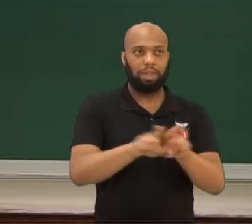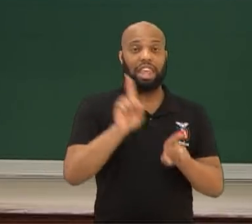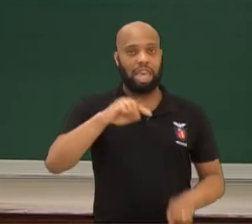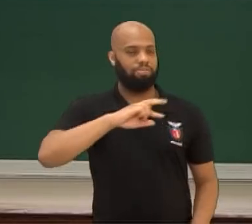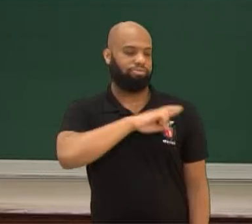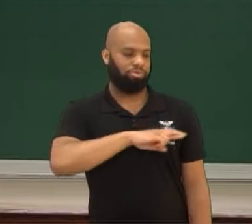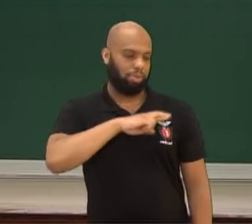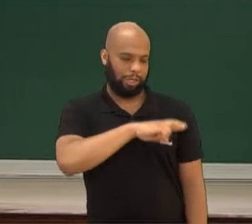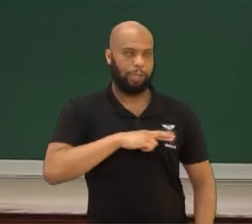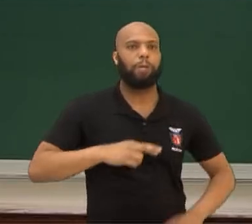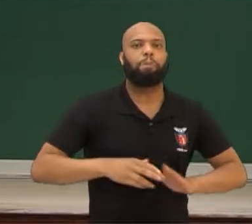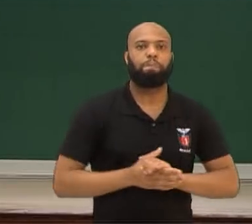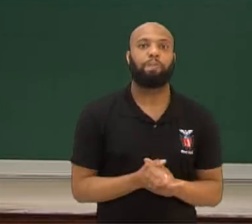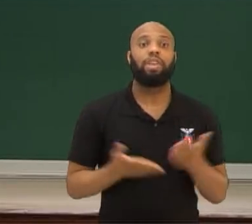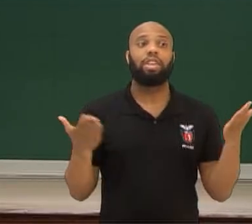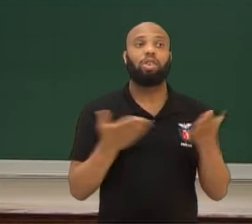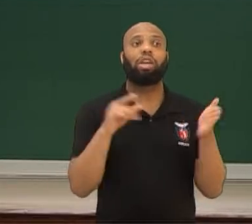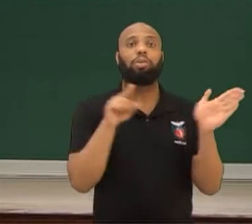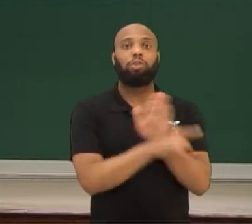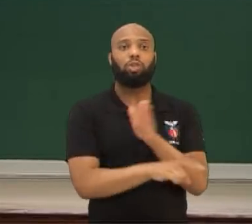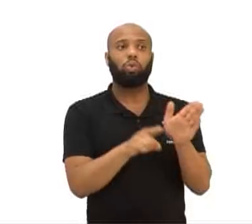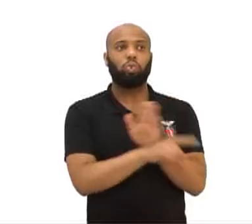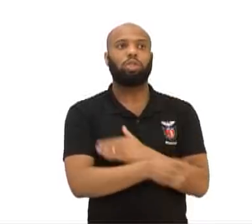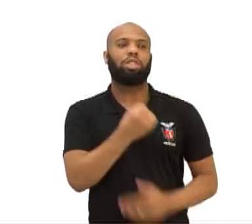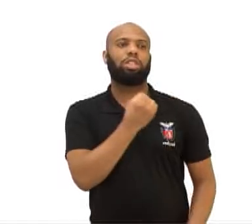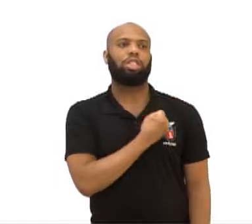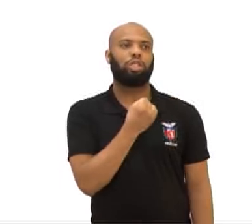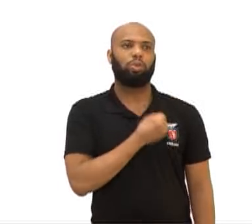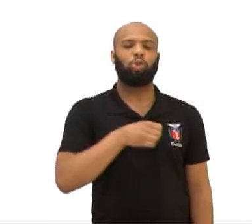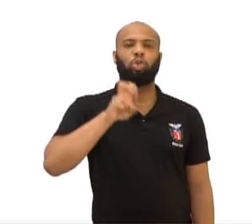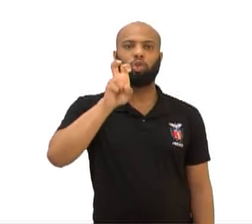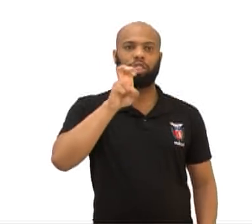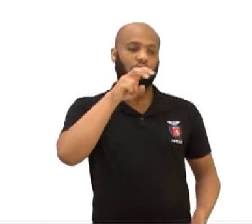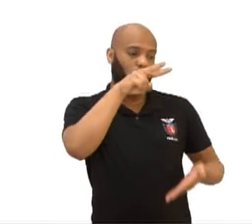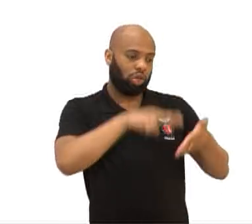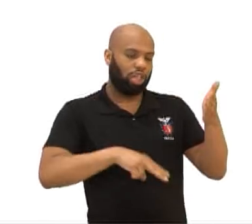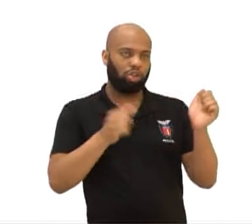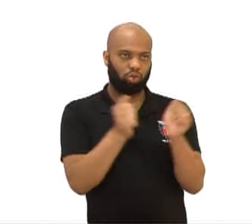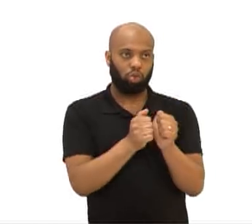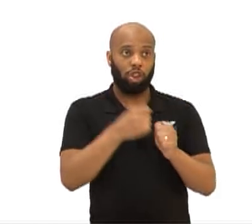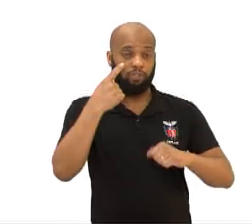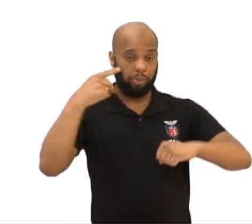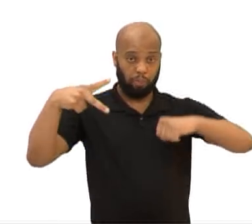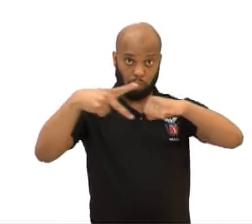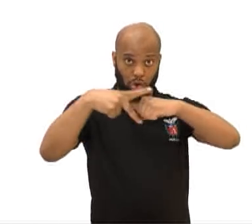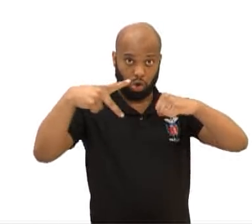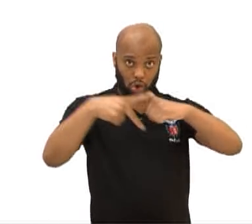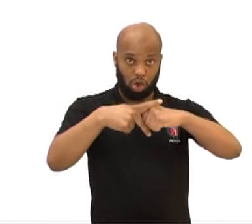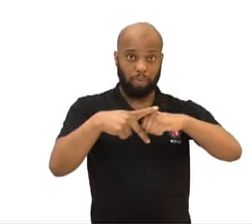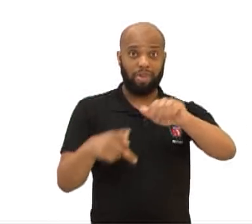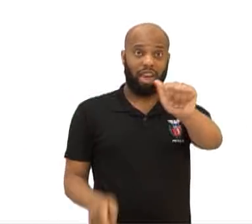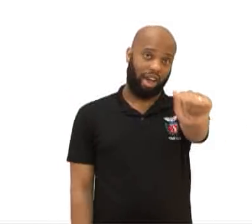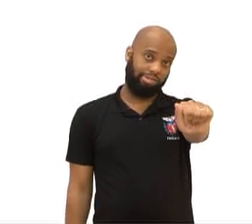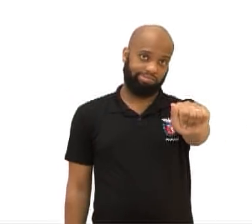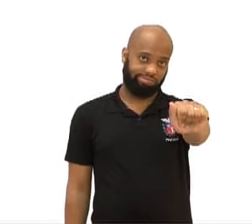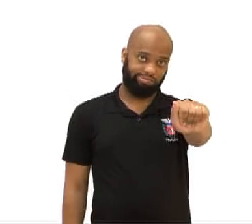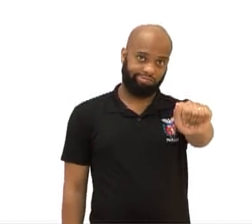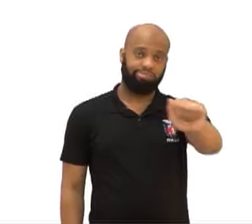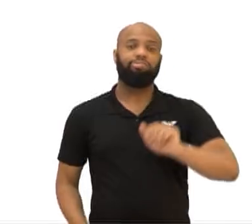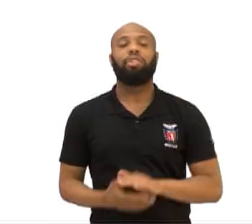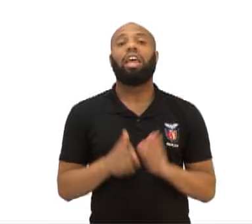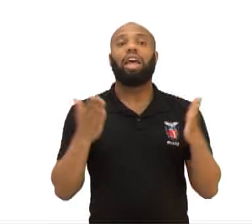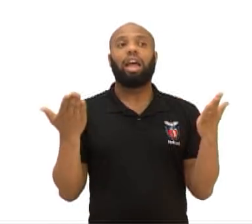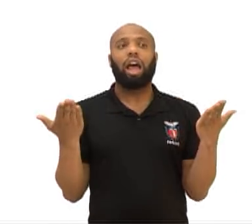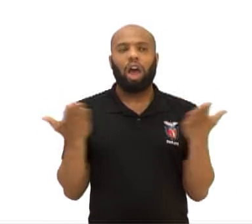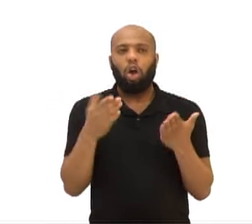romance. Exercício 5 agora, leiam aqui comigo. Observe o pronome referencial a neste enunciado